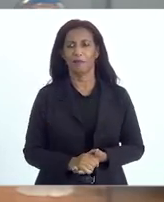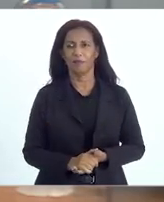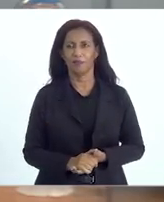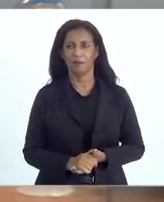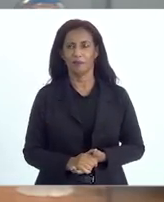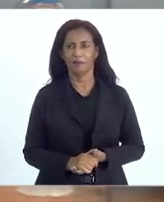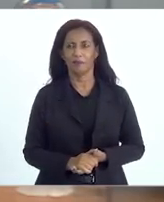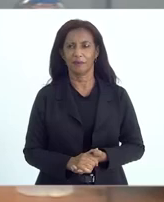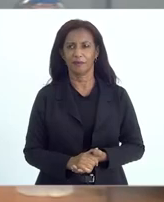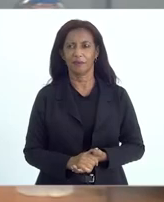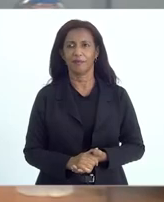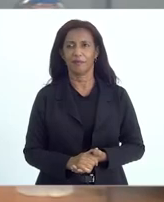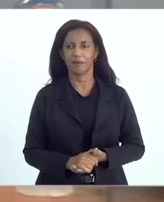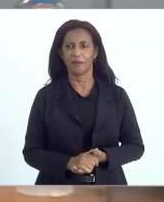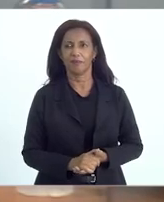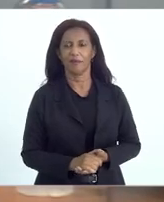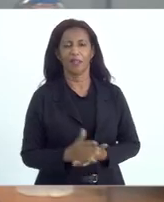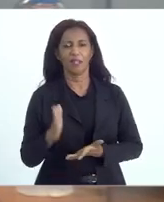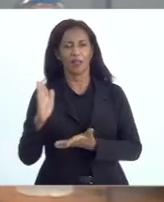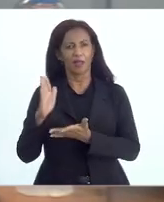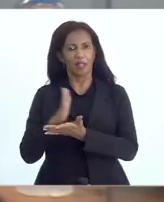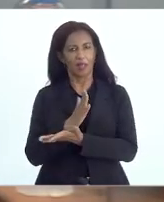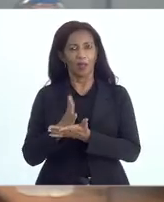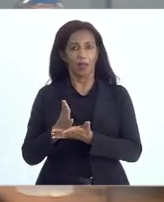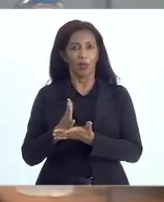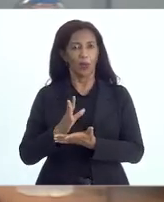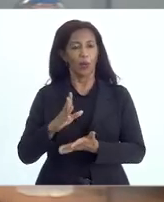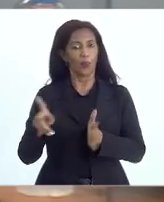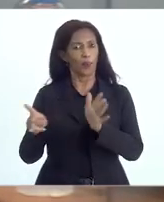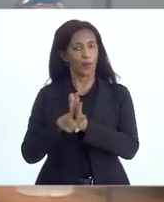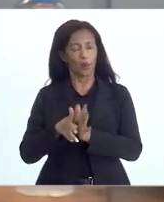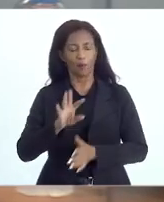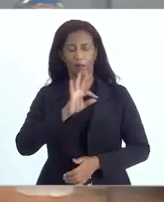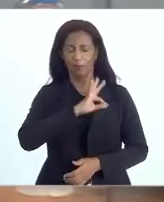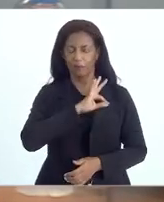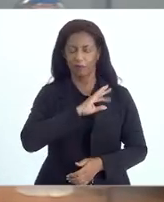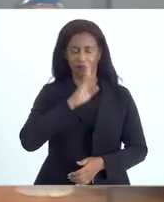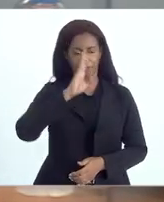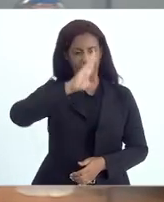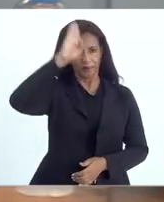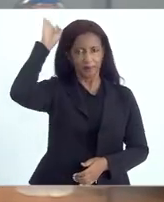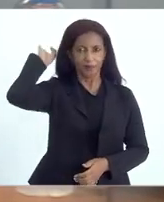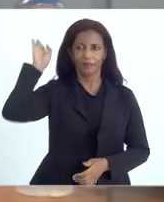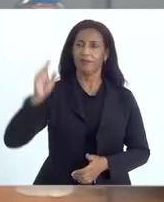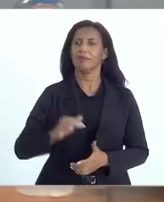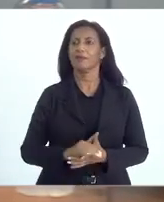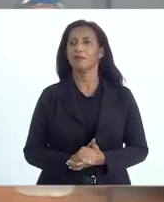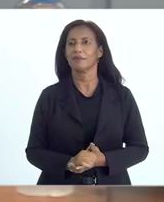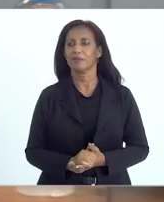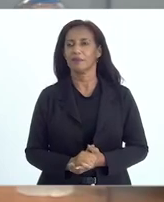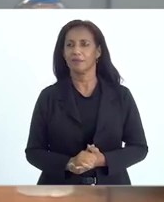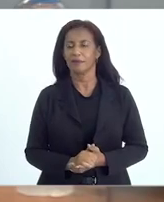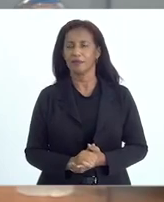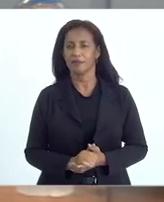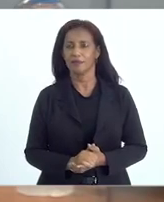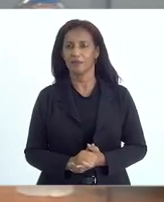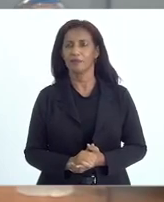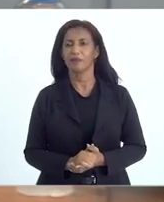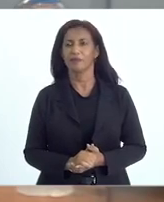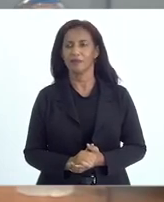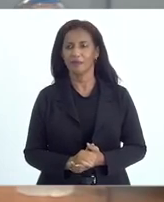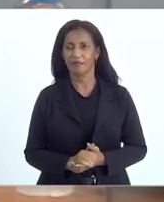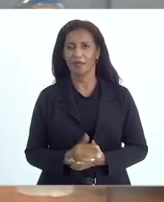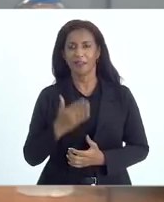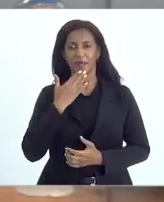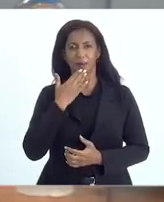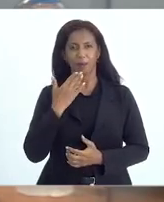audiências já realizamos algumas algumas própria polícia com o corpo de bombeiros mas foi determinante o